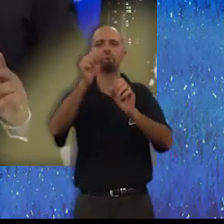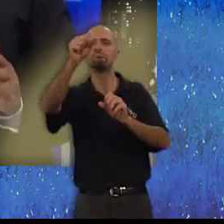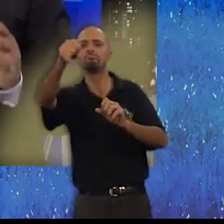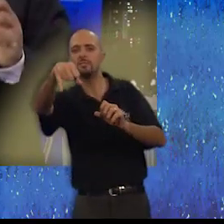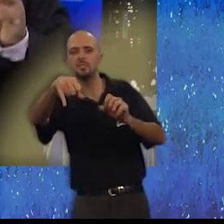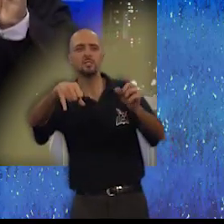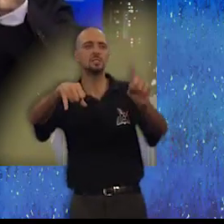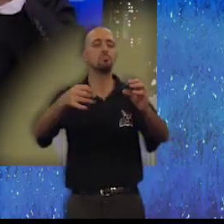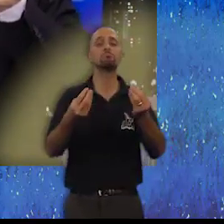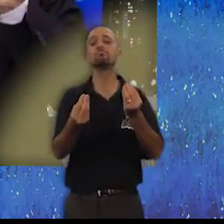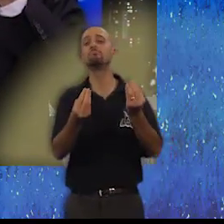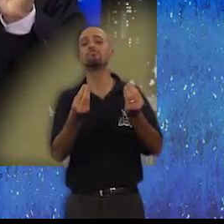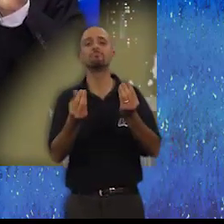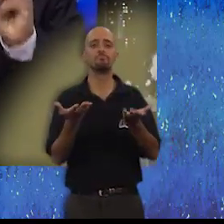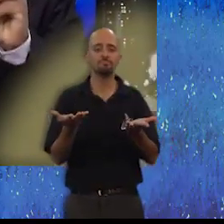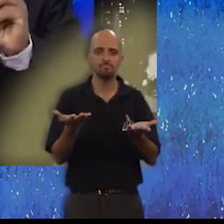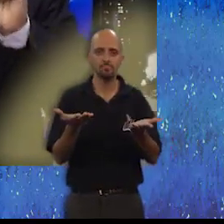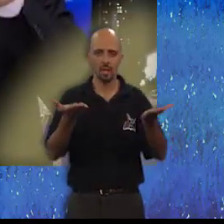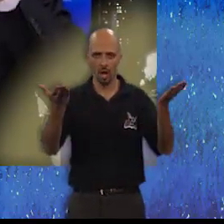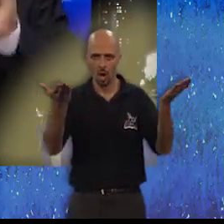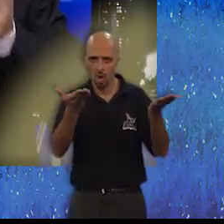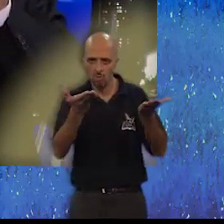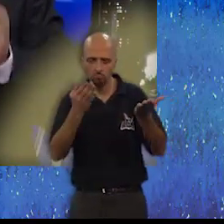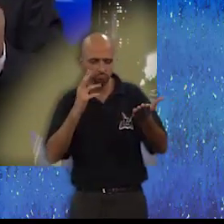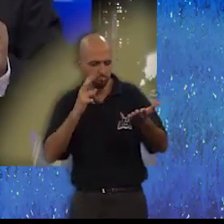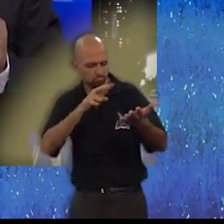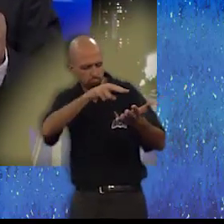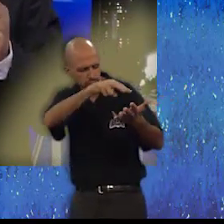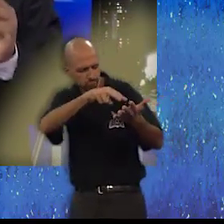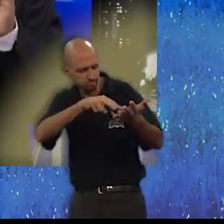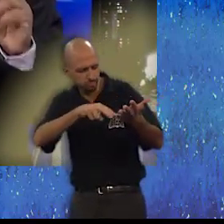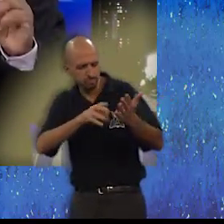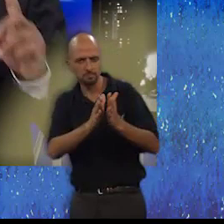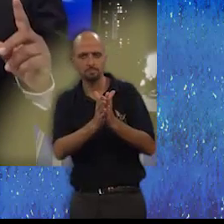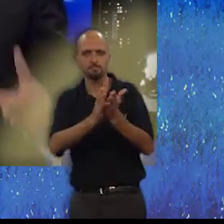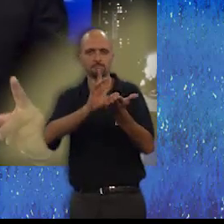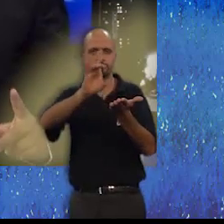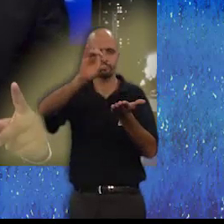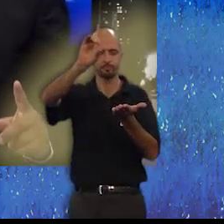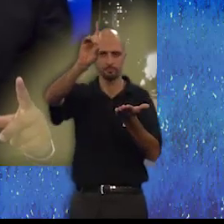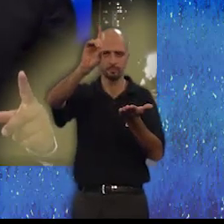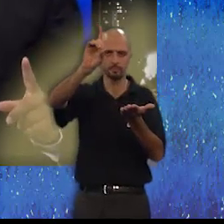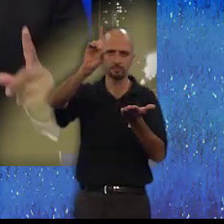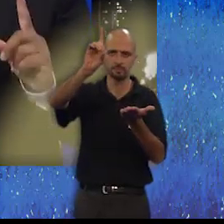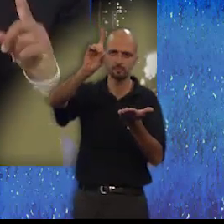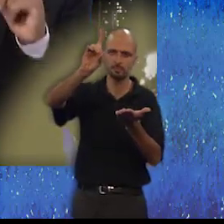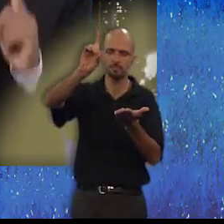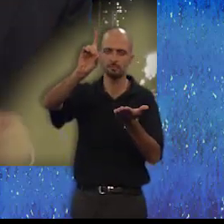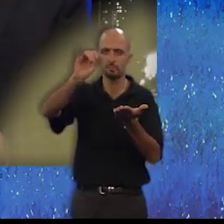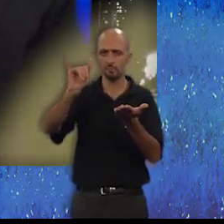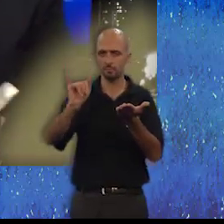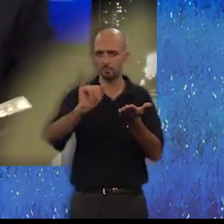não aceitaram. E vamos começar lendo um texto que é um pouco polêmico.